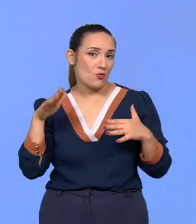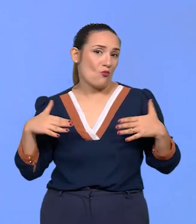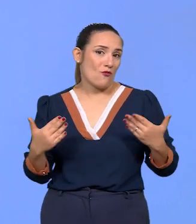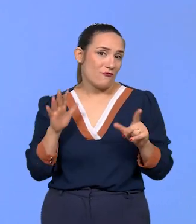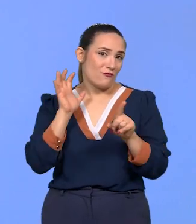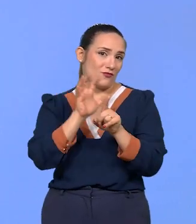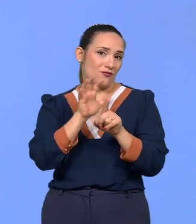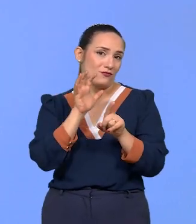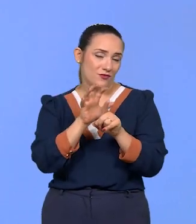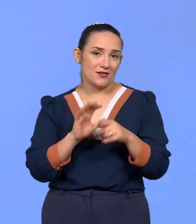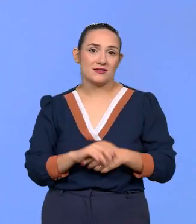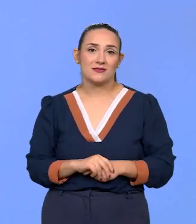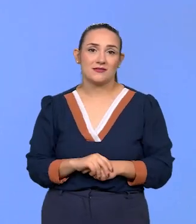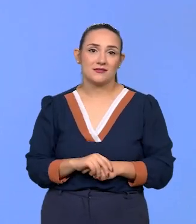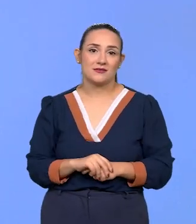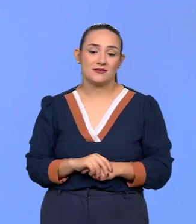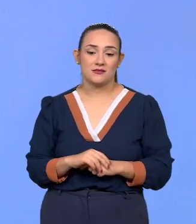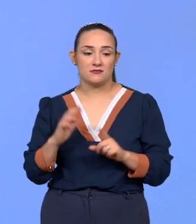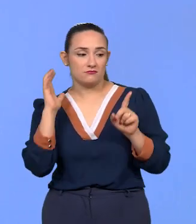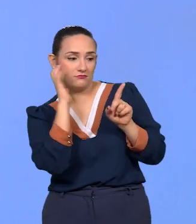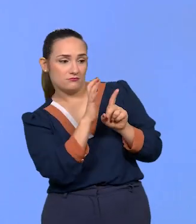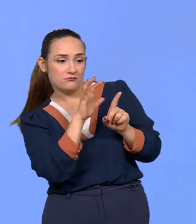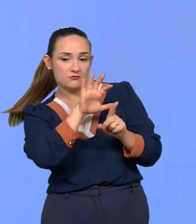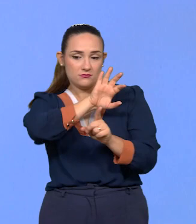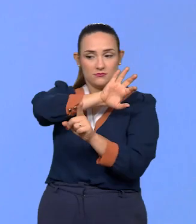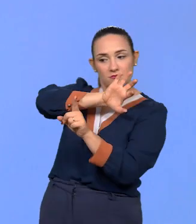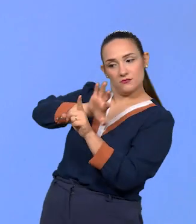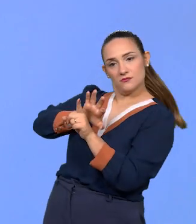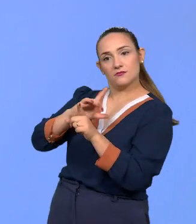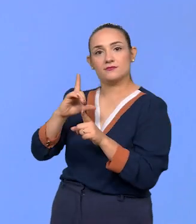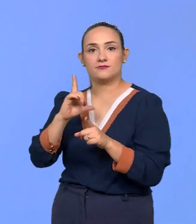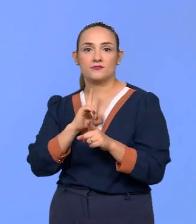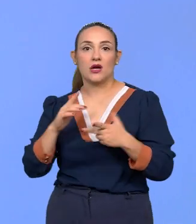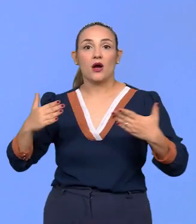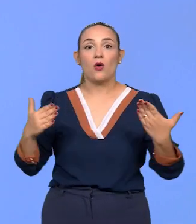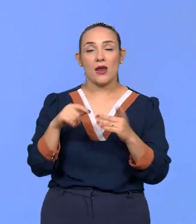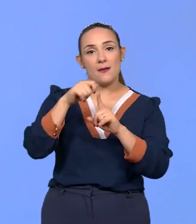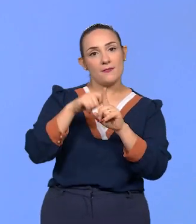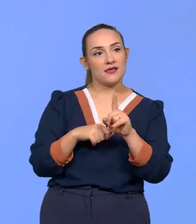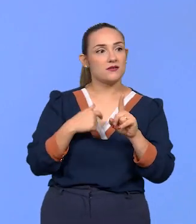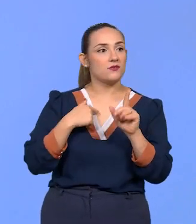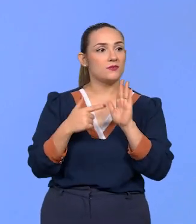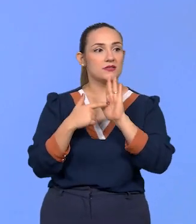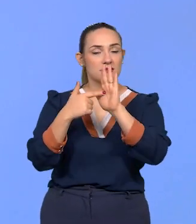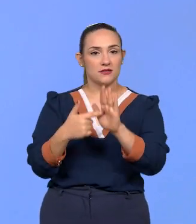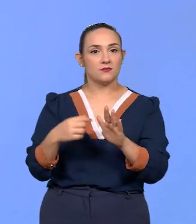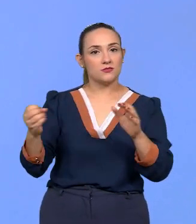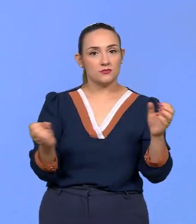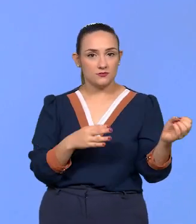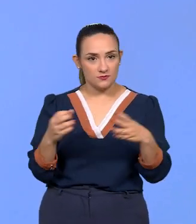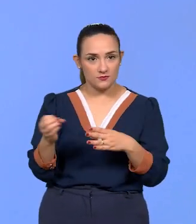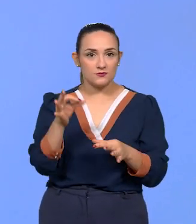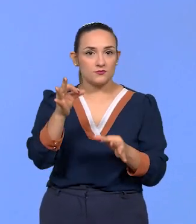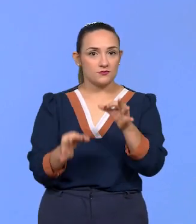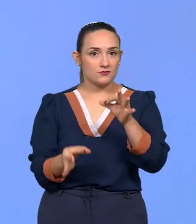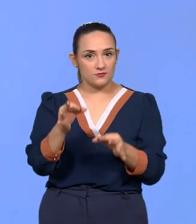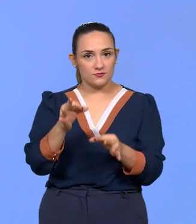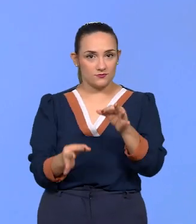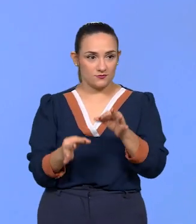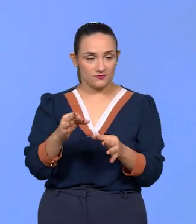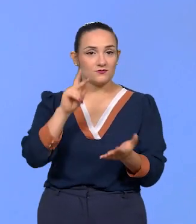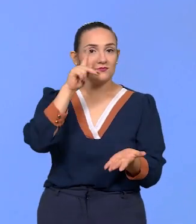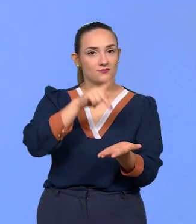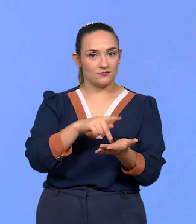a influência que um campo exerce no outro. E a nossa tarefa aqui é todo mês apresentar uma novidade jurídica que traga